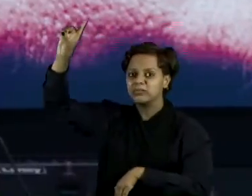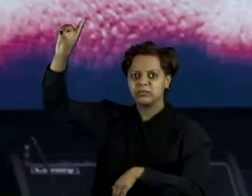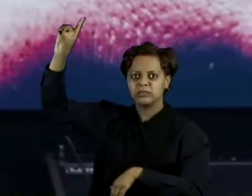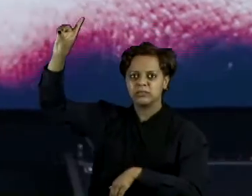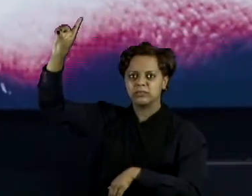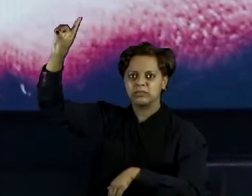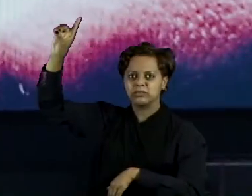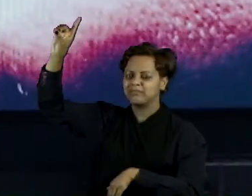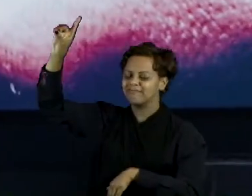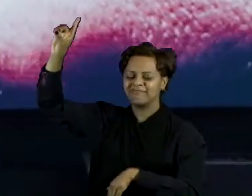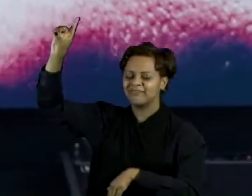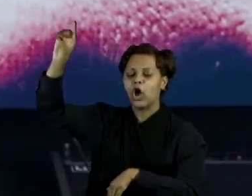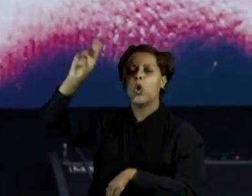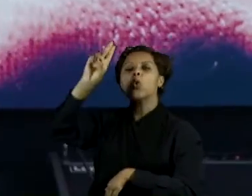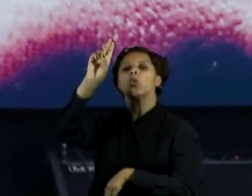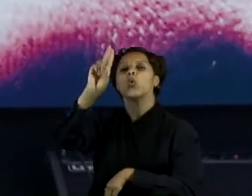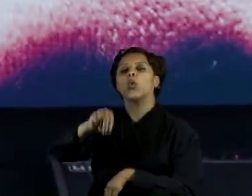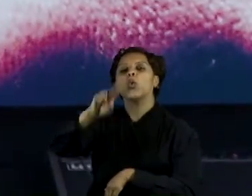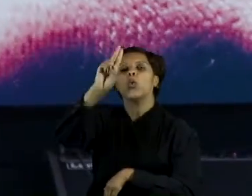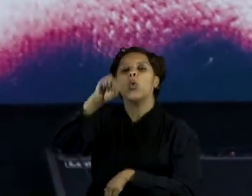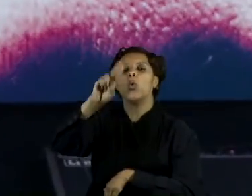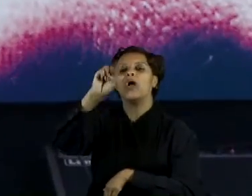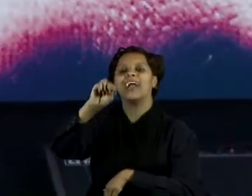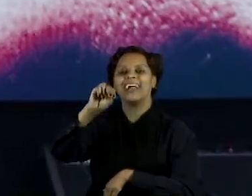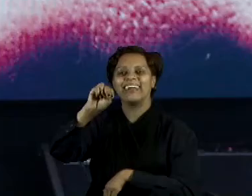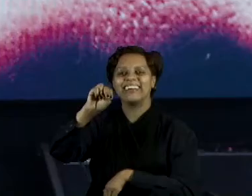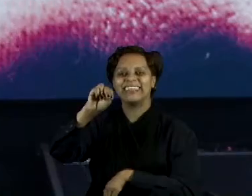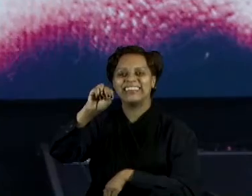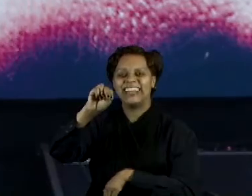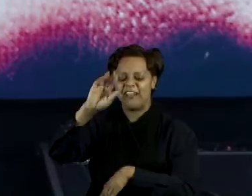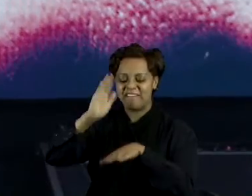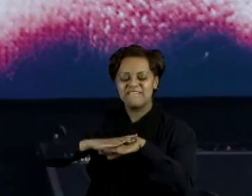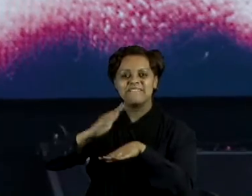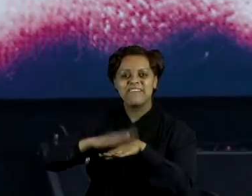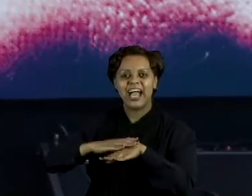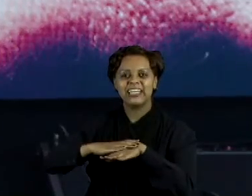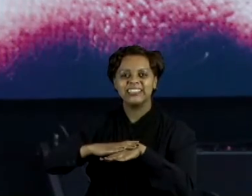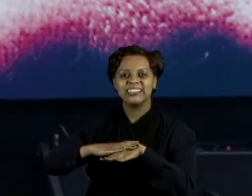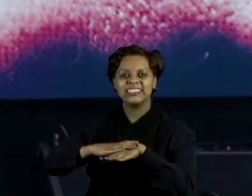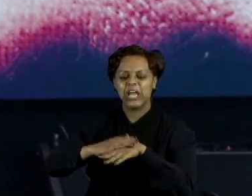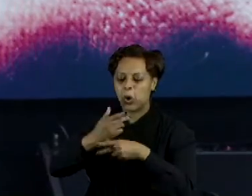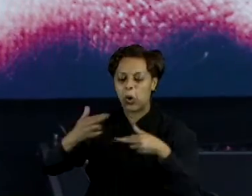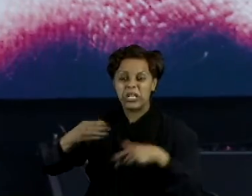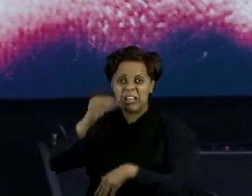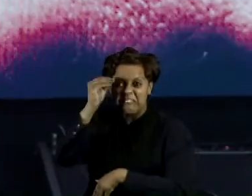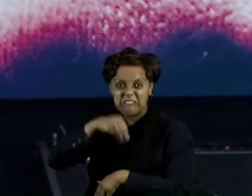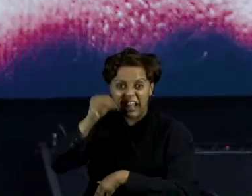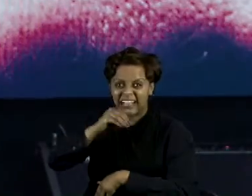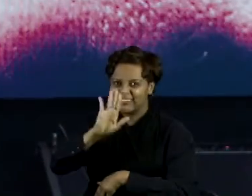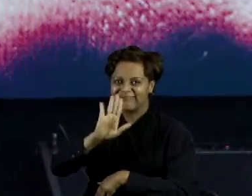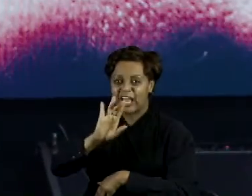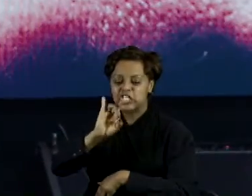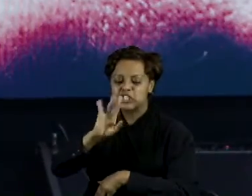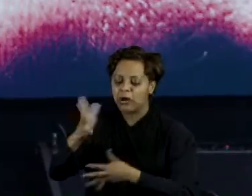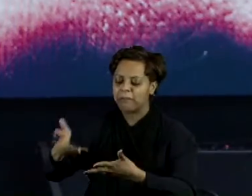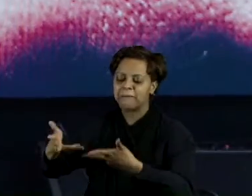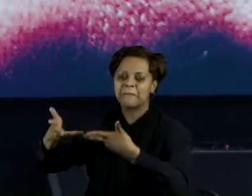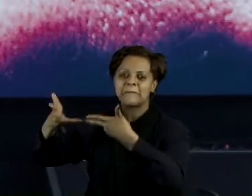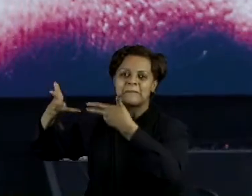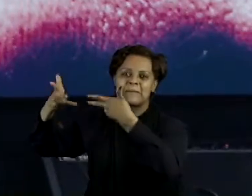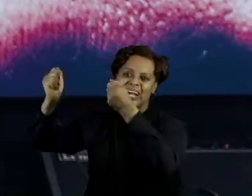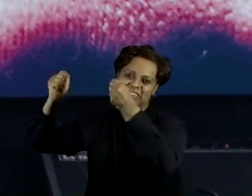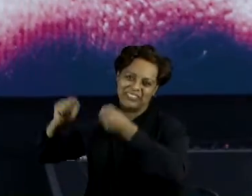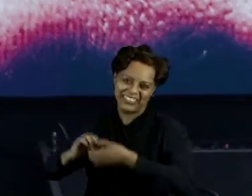não faz obras de artes que não sejam obras-primas. Então, ao descobrir o seu